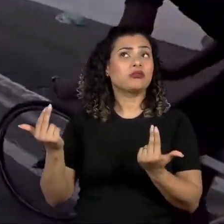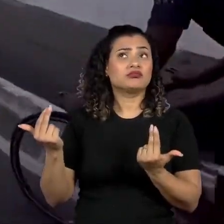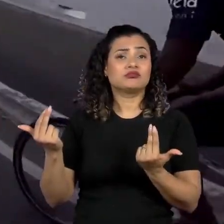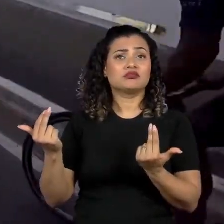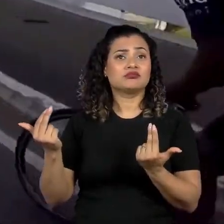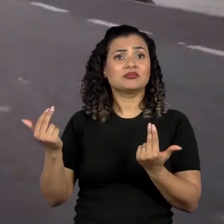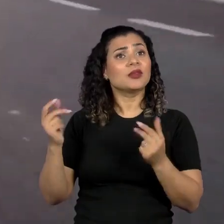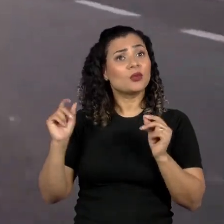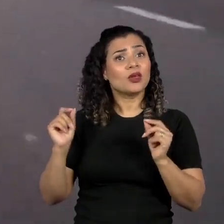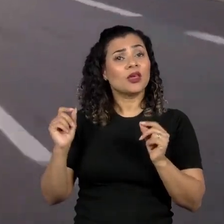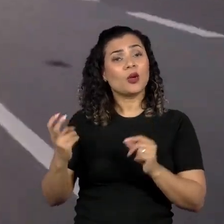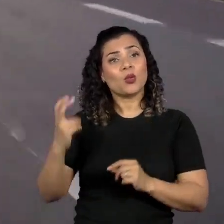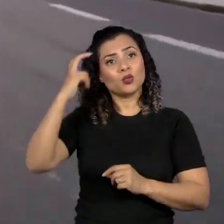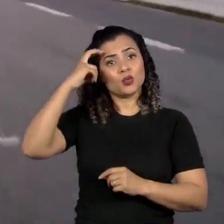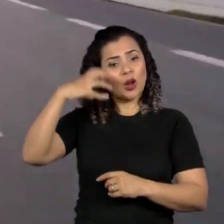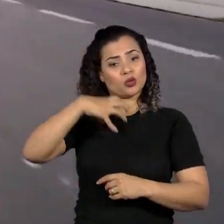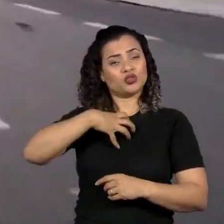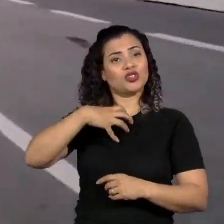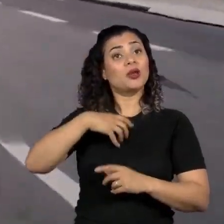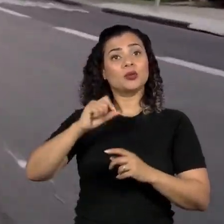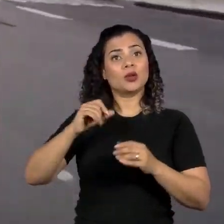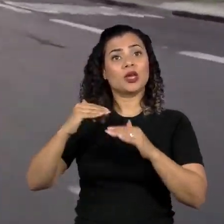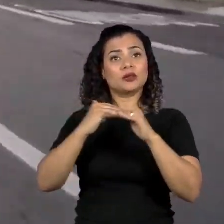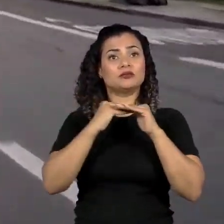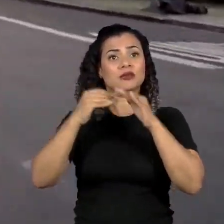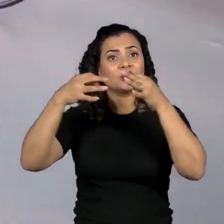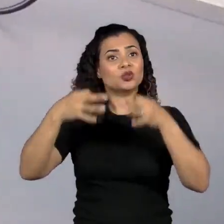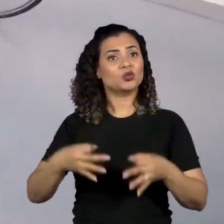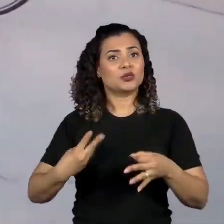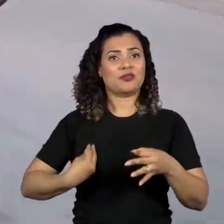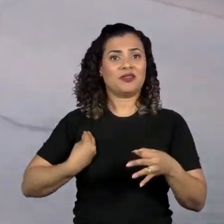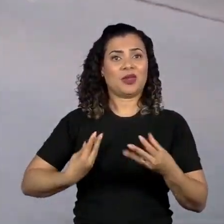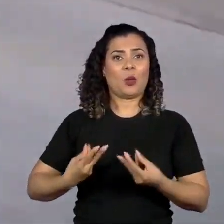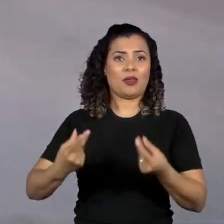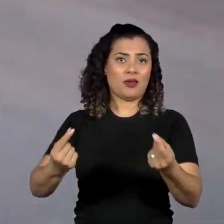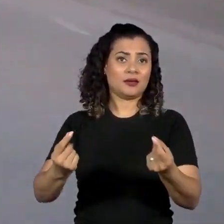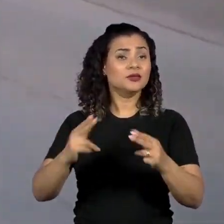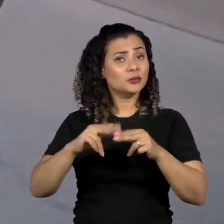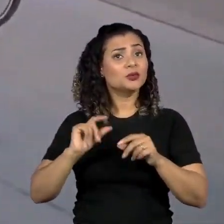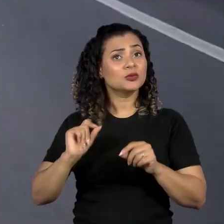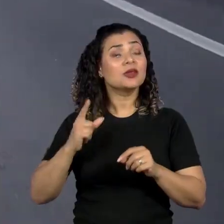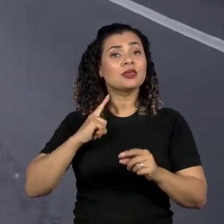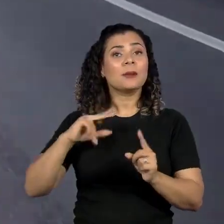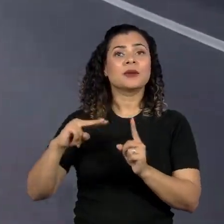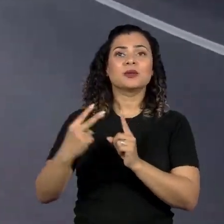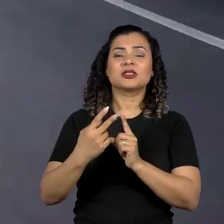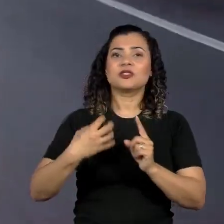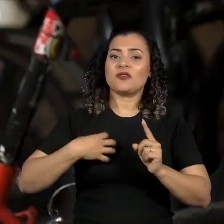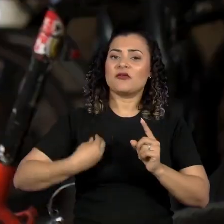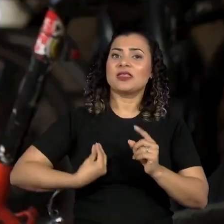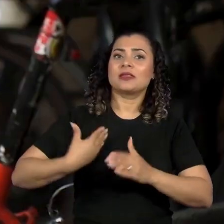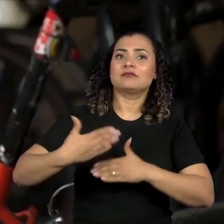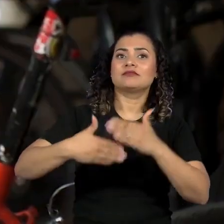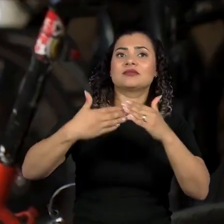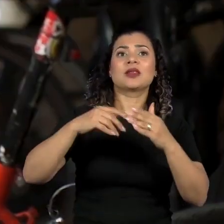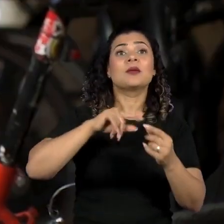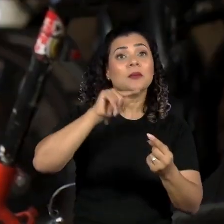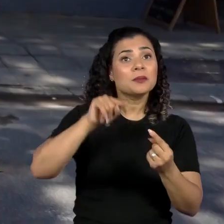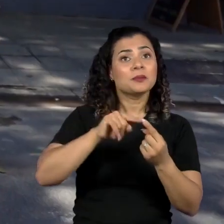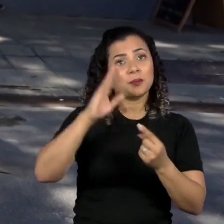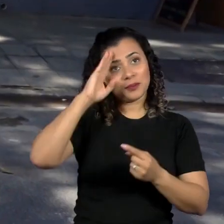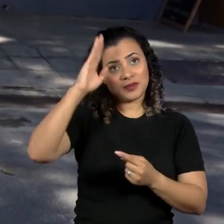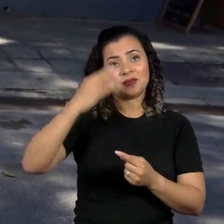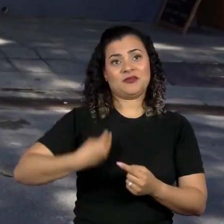e a permacultura, é uma forma justa e igualitária de se viver. Então, proporciona ideais com seus pilares como princípios de